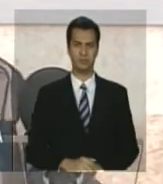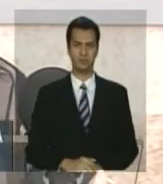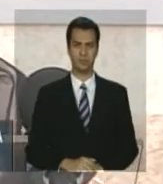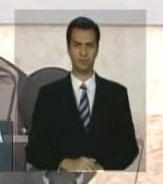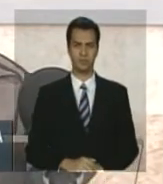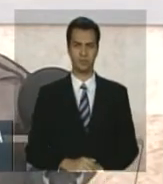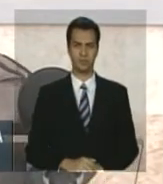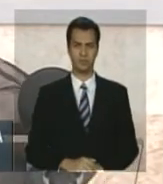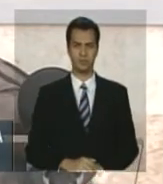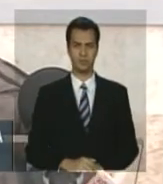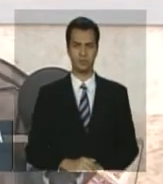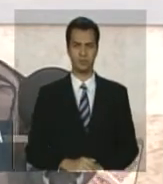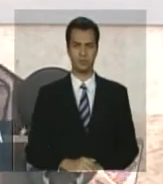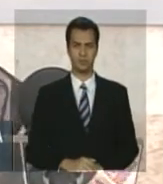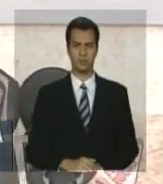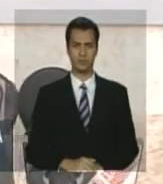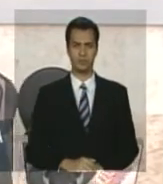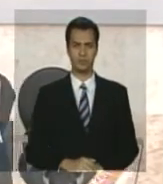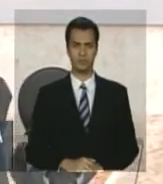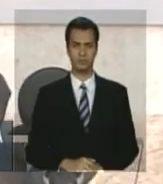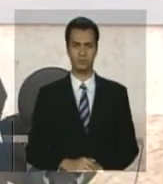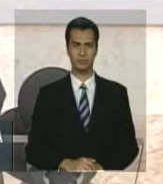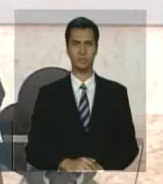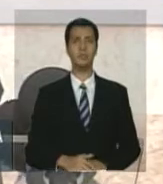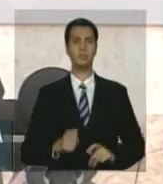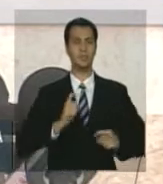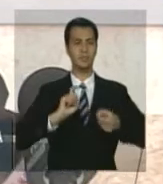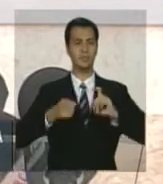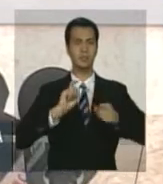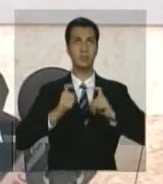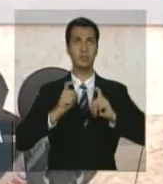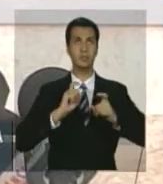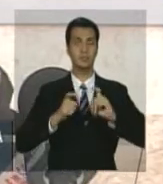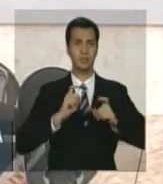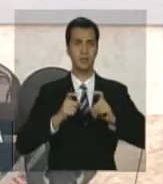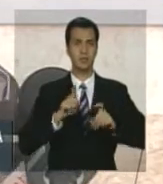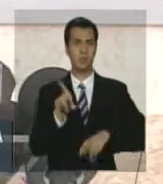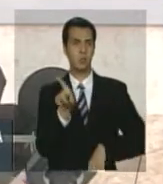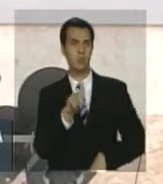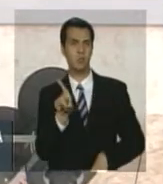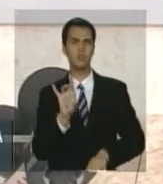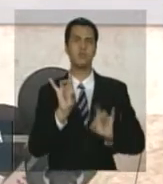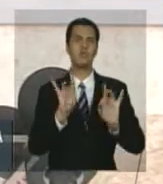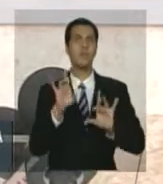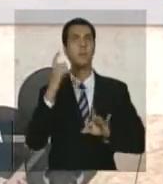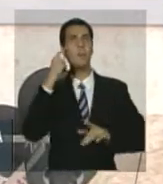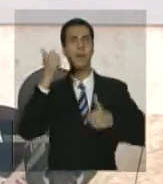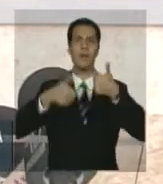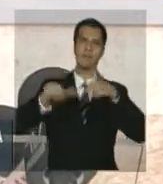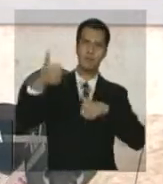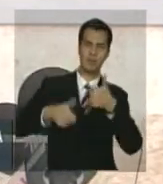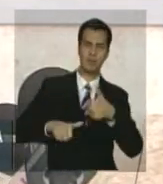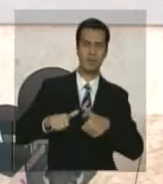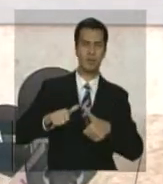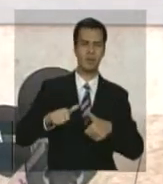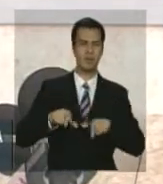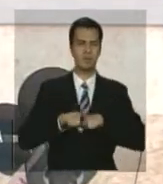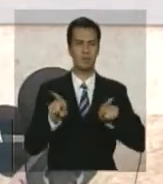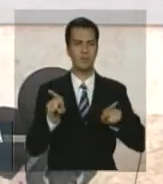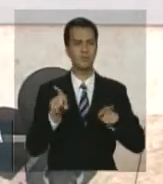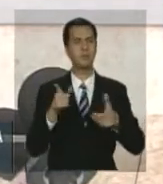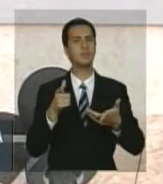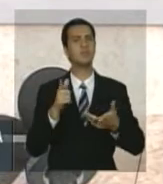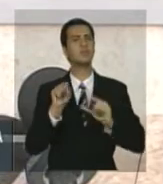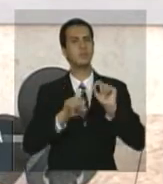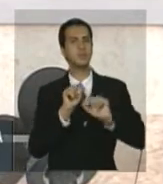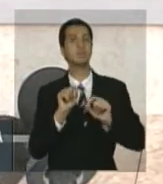Não, a reunião não era uma reunião de balanço. Nós estamos muito satisfeitos, a presidenta, em especial, com os resultados que nós divulgamos, como vocês lembram,